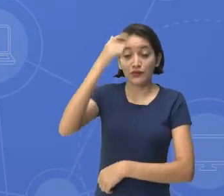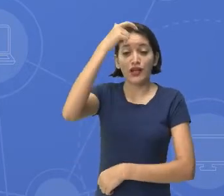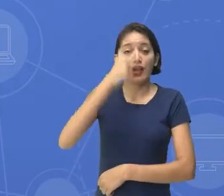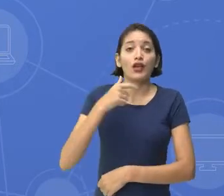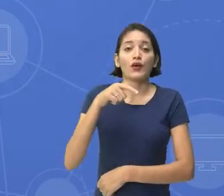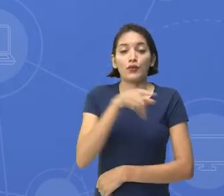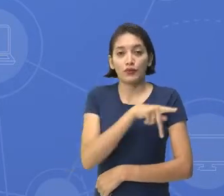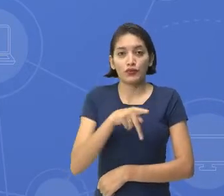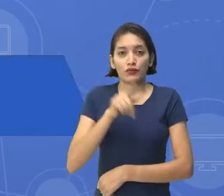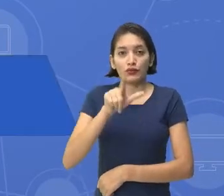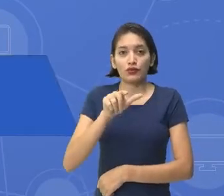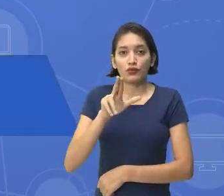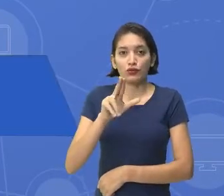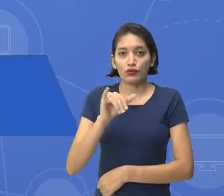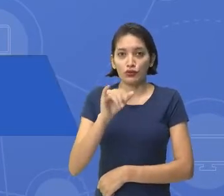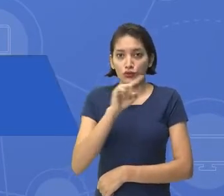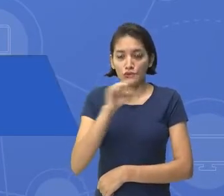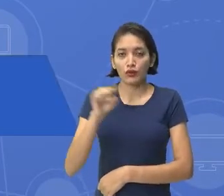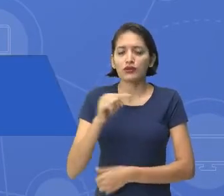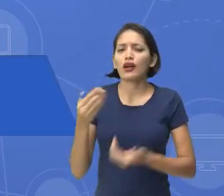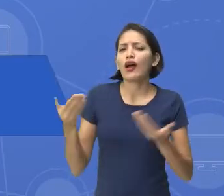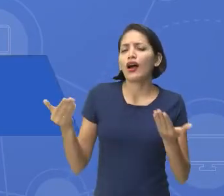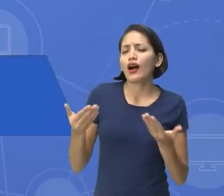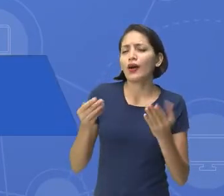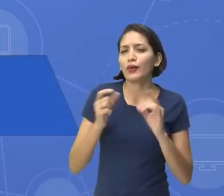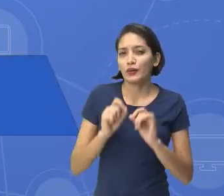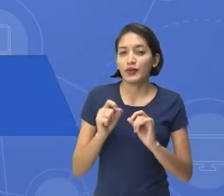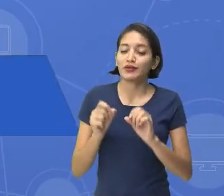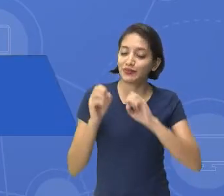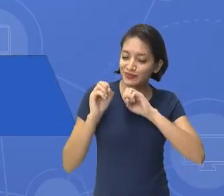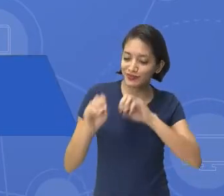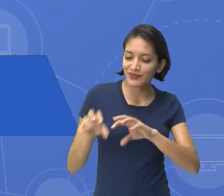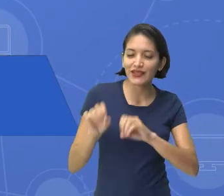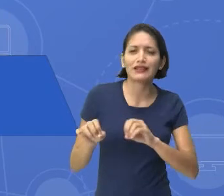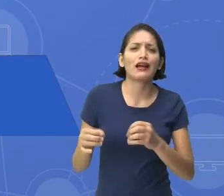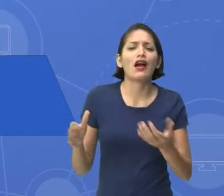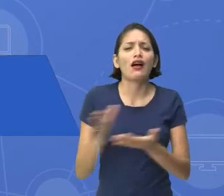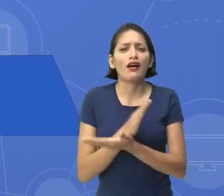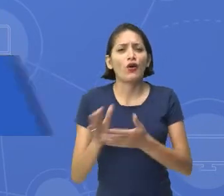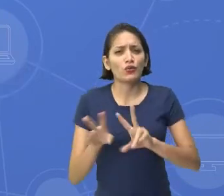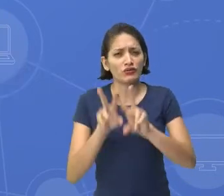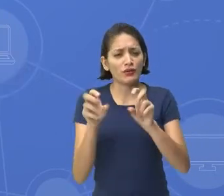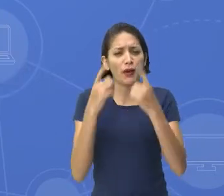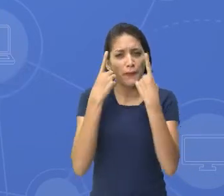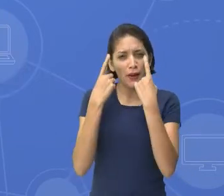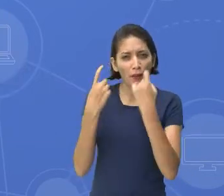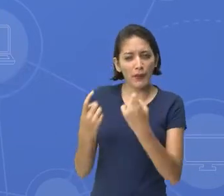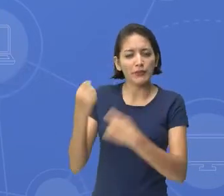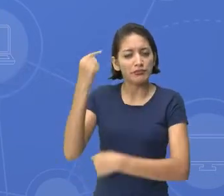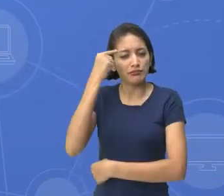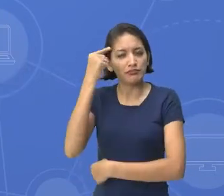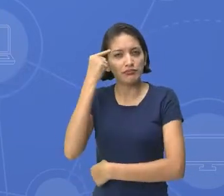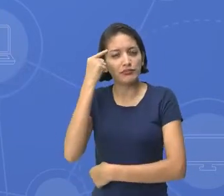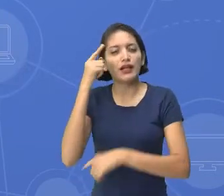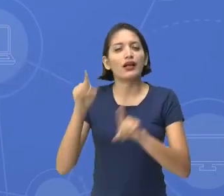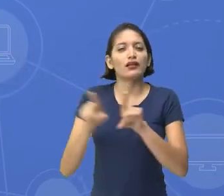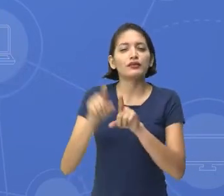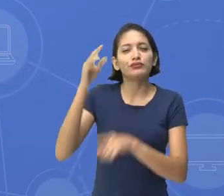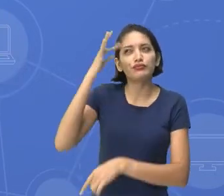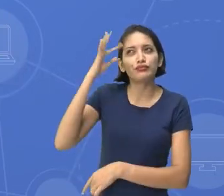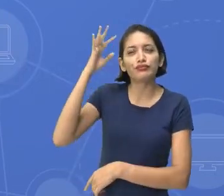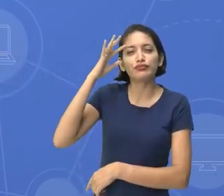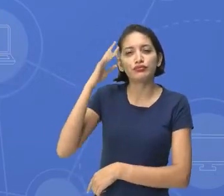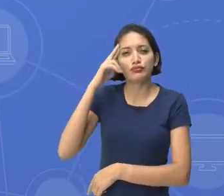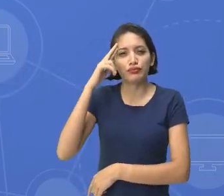professor Luiz Cláudio e nós vamos então aqui trazer para vocês alguns assuntos interessantes para a gente pensar, para a gente